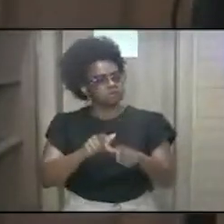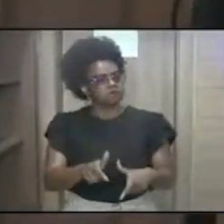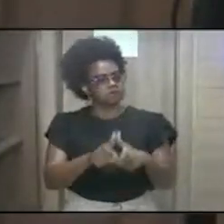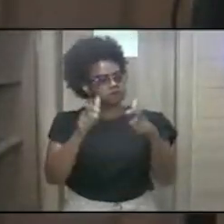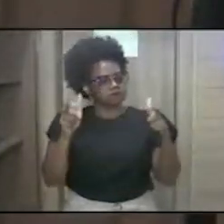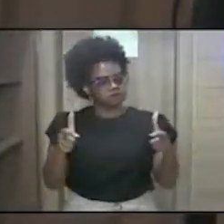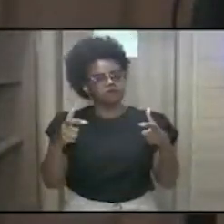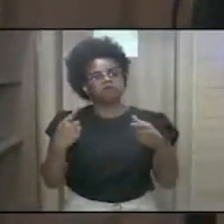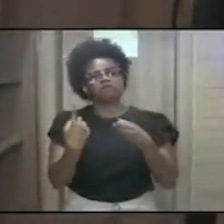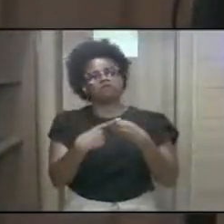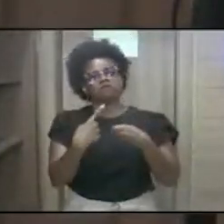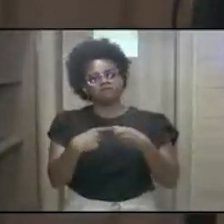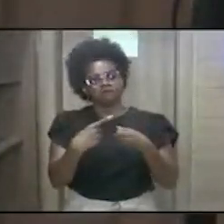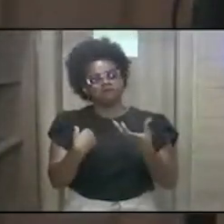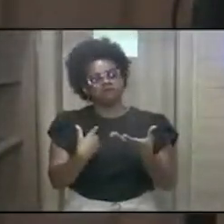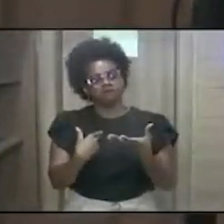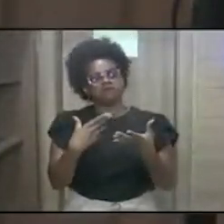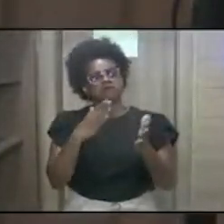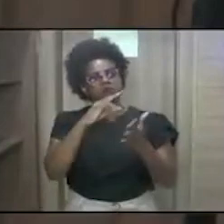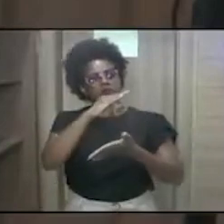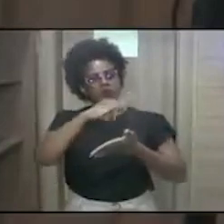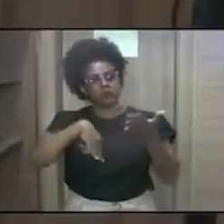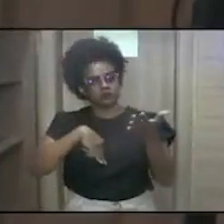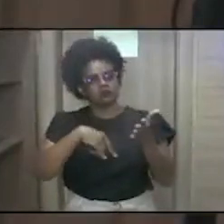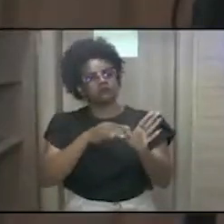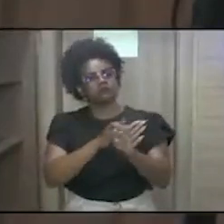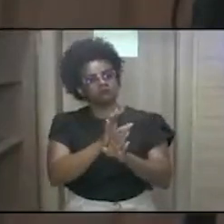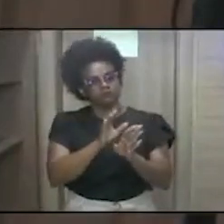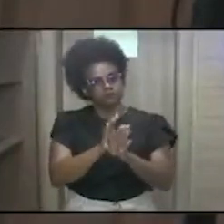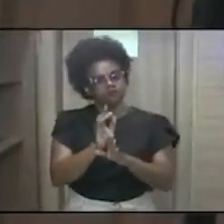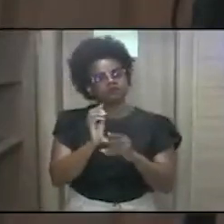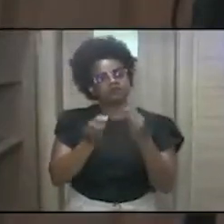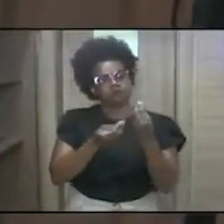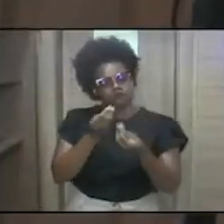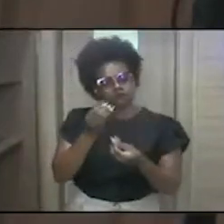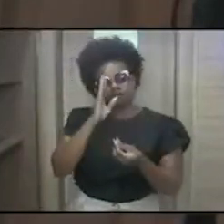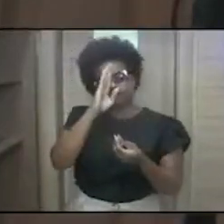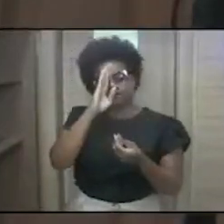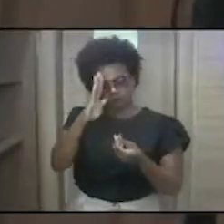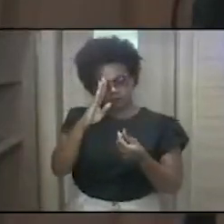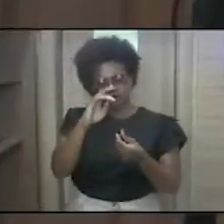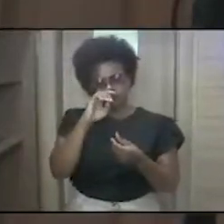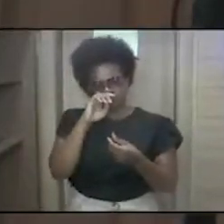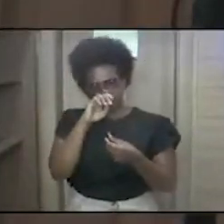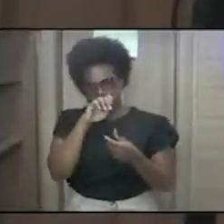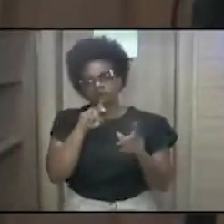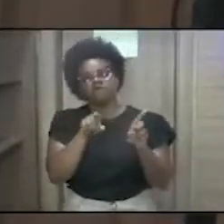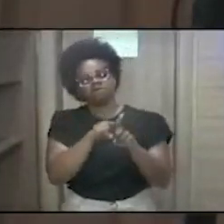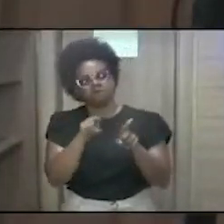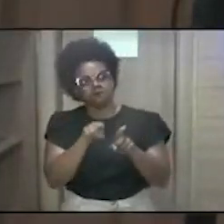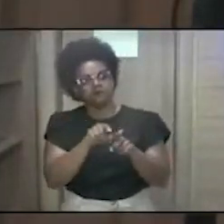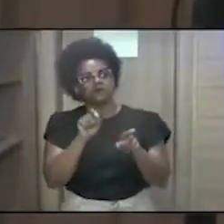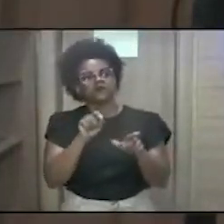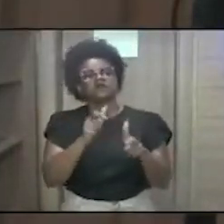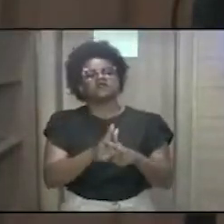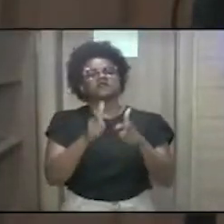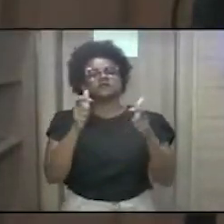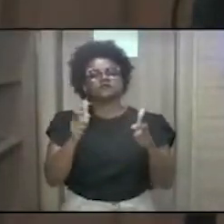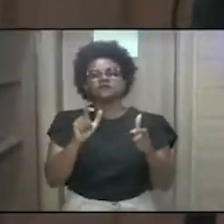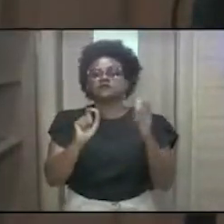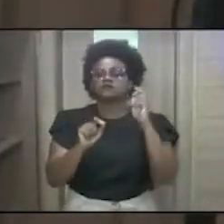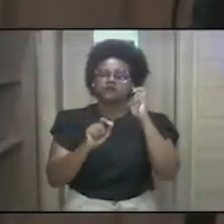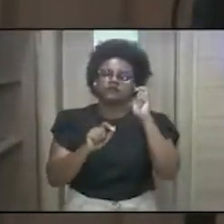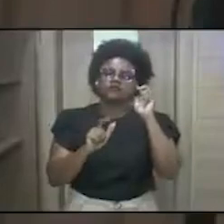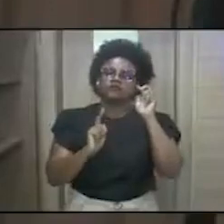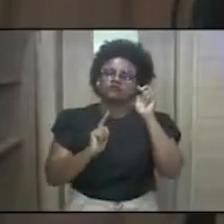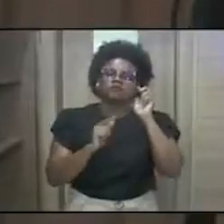municípios possui algum documento orientador para fluxo de encaminhamento, principalmente, e a maioria não realizou,